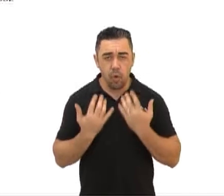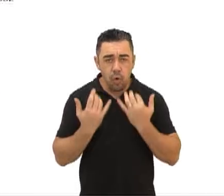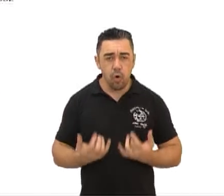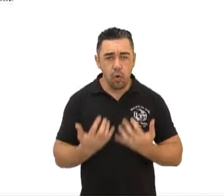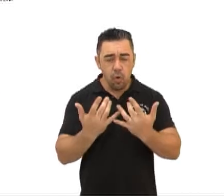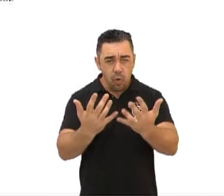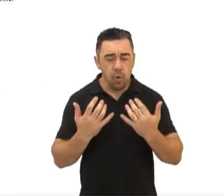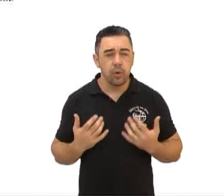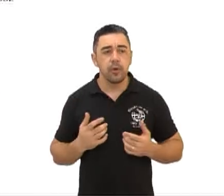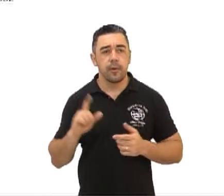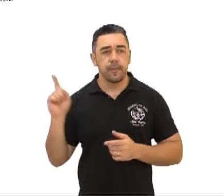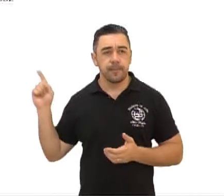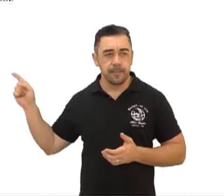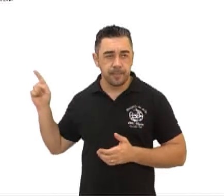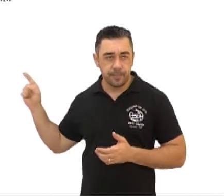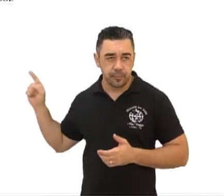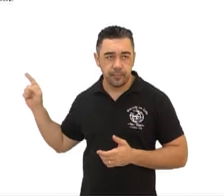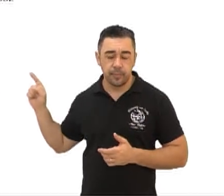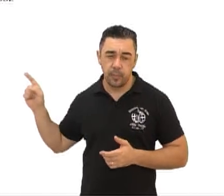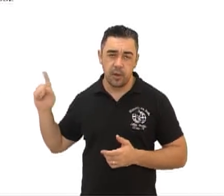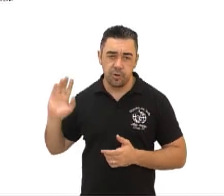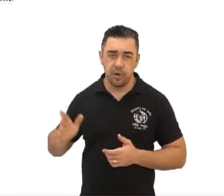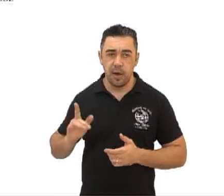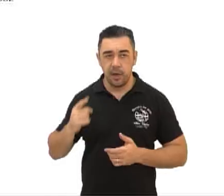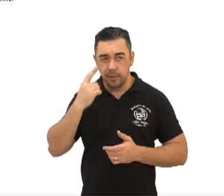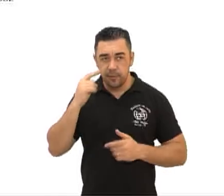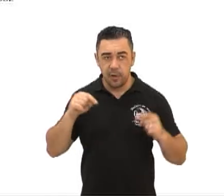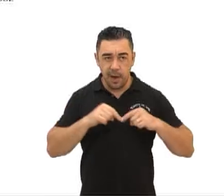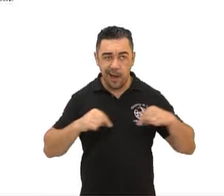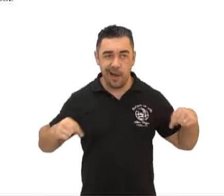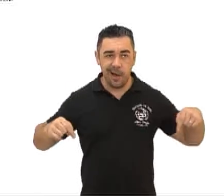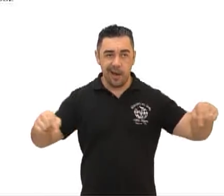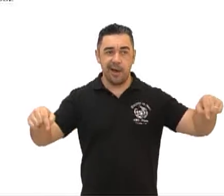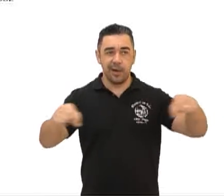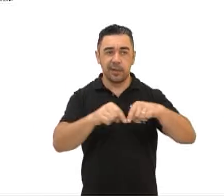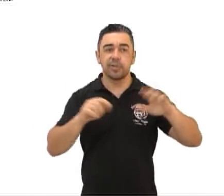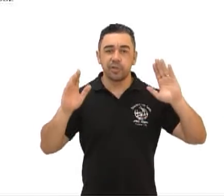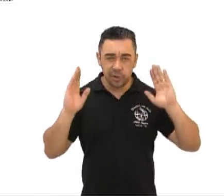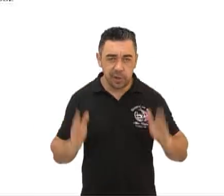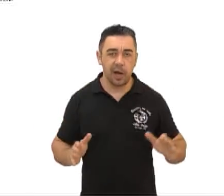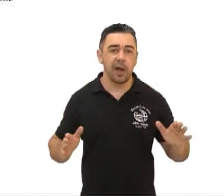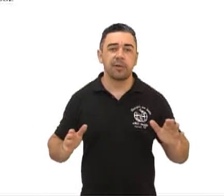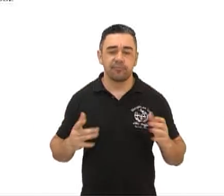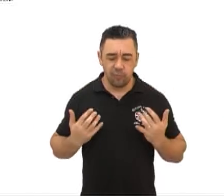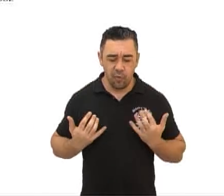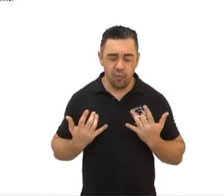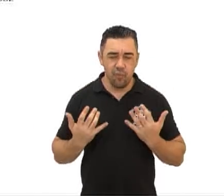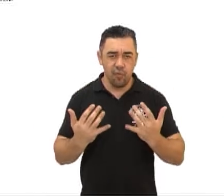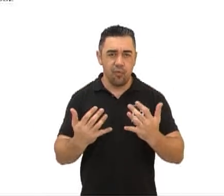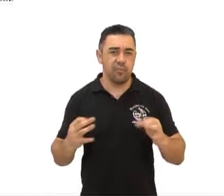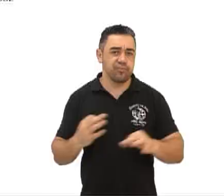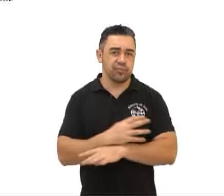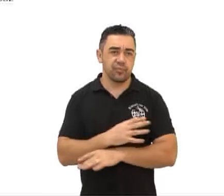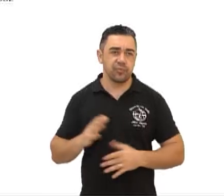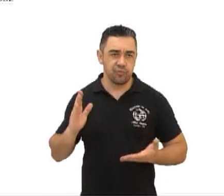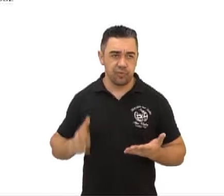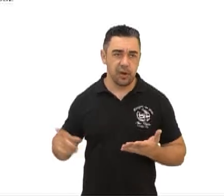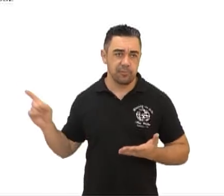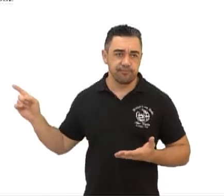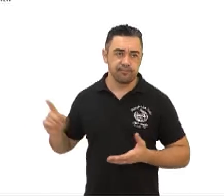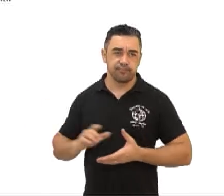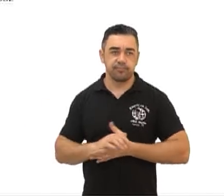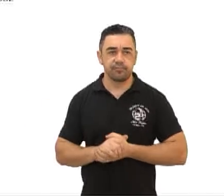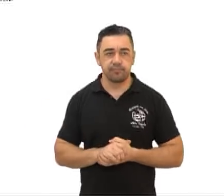a queimada, e aqui nós já temos uma área onde já, né, ocorreu ali, já